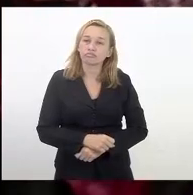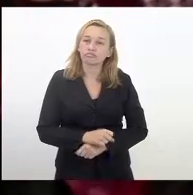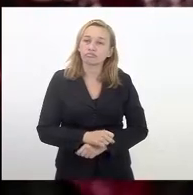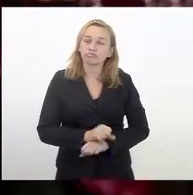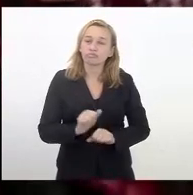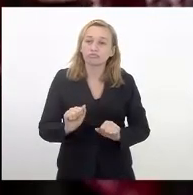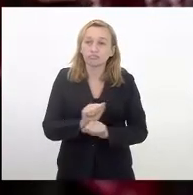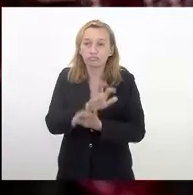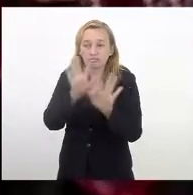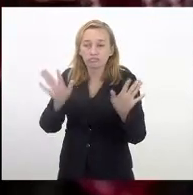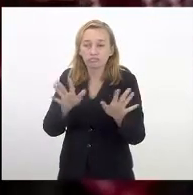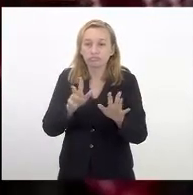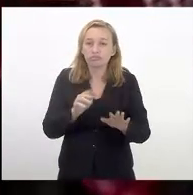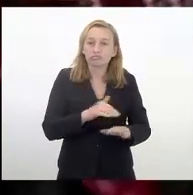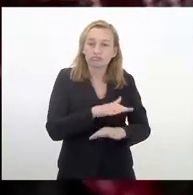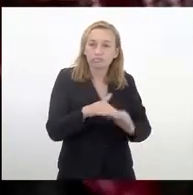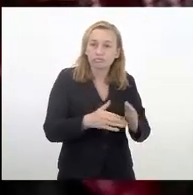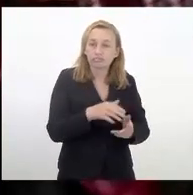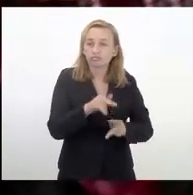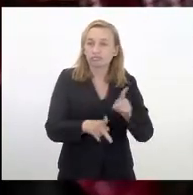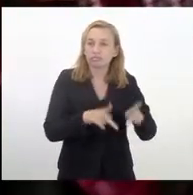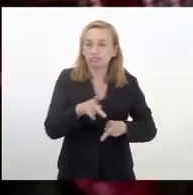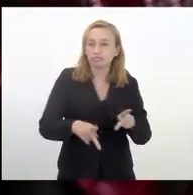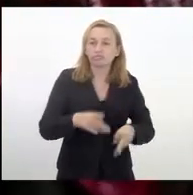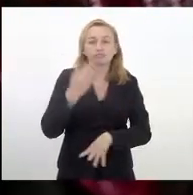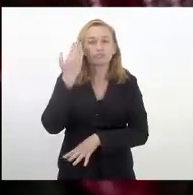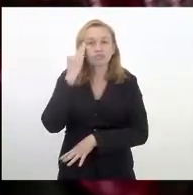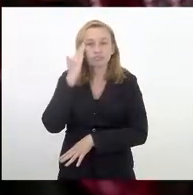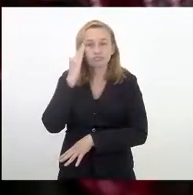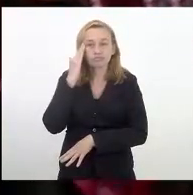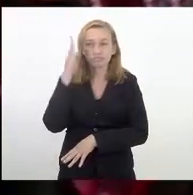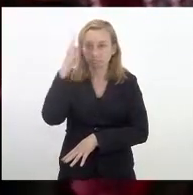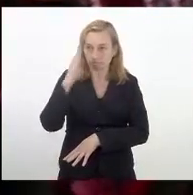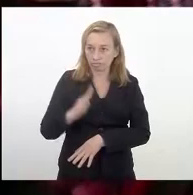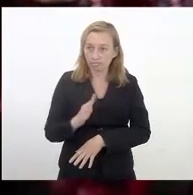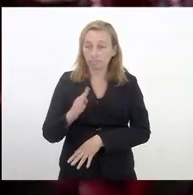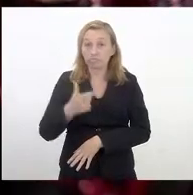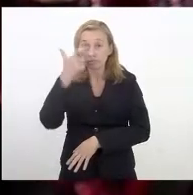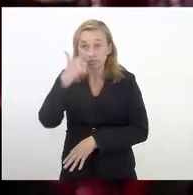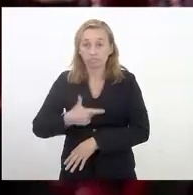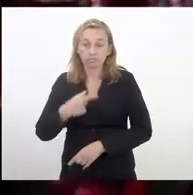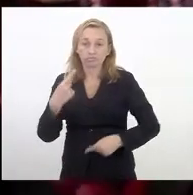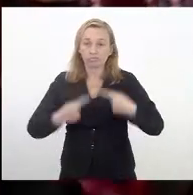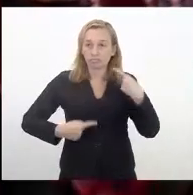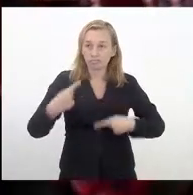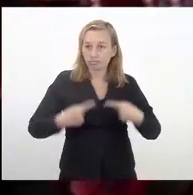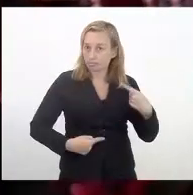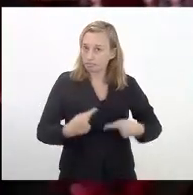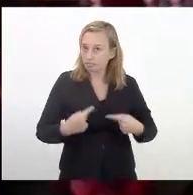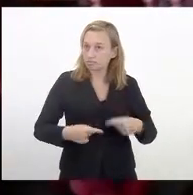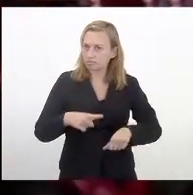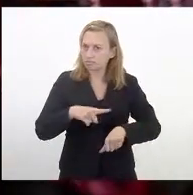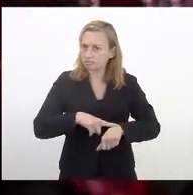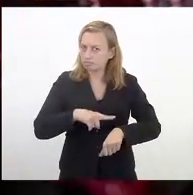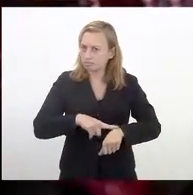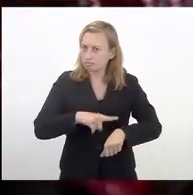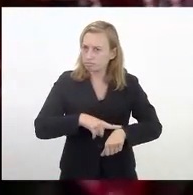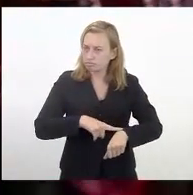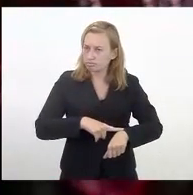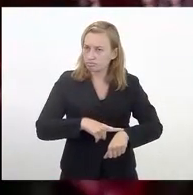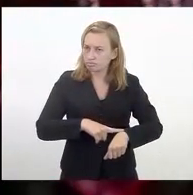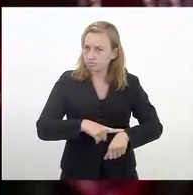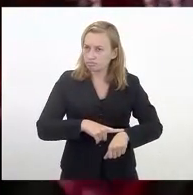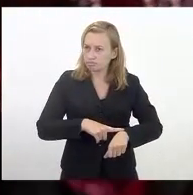a população Fluminense para que o Brasil entenda que ser político ser polido o momento em que a